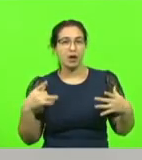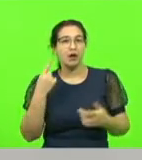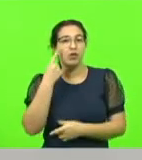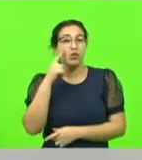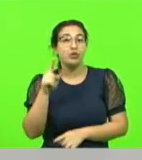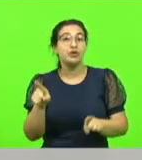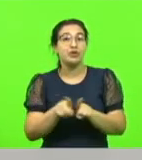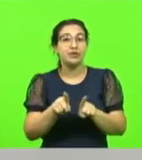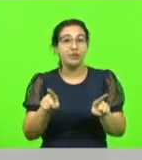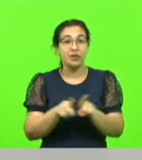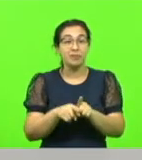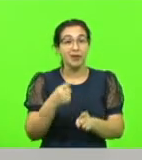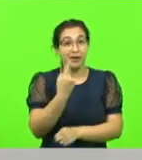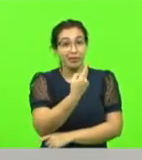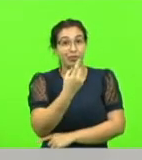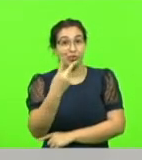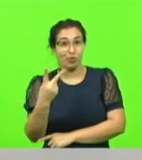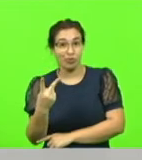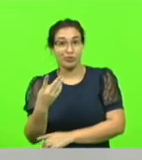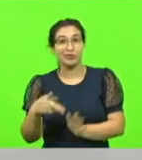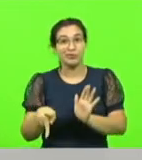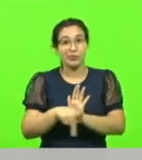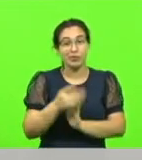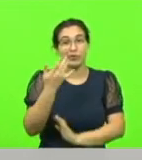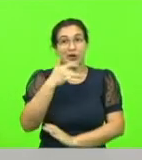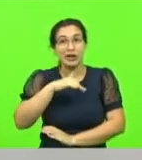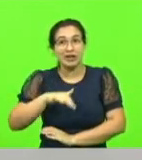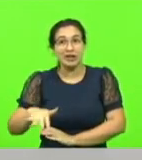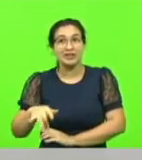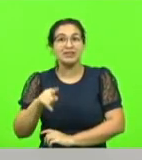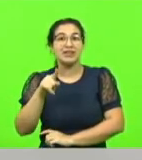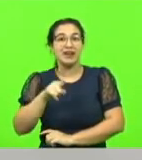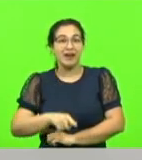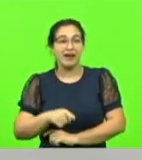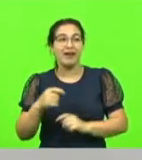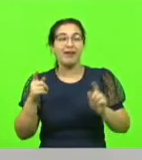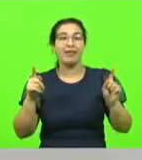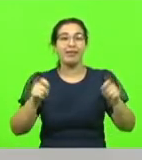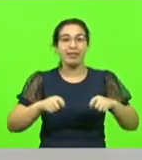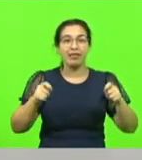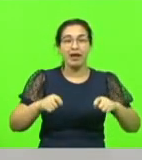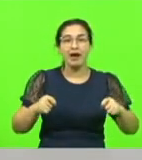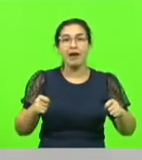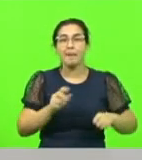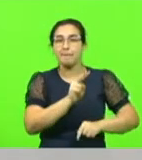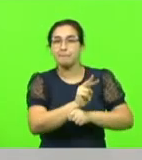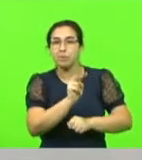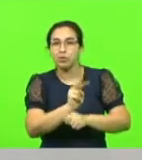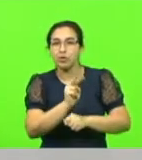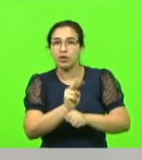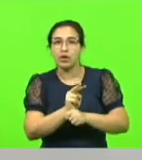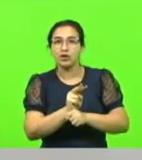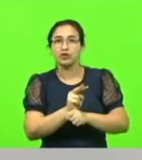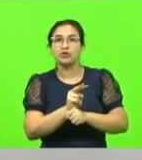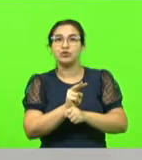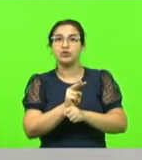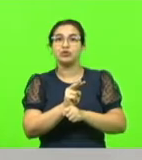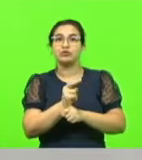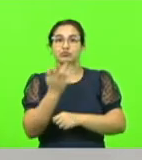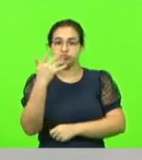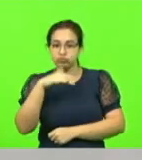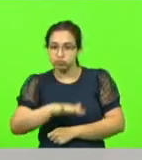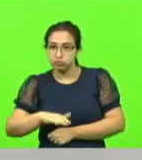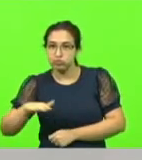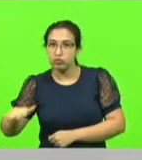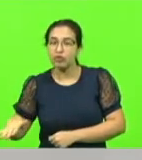Criança. Ontem foi o dia de celebrar e proteger a infância, data importante para tratar